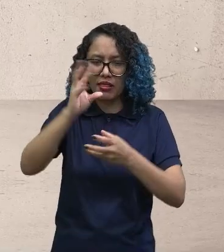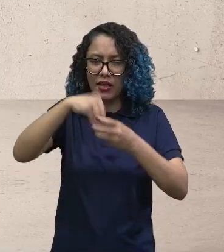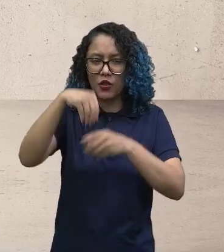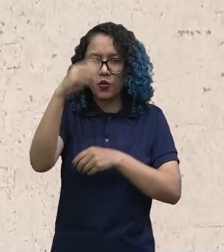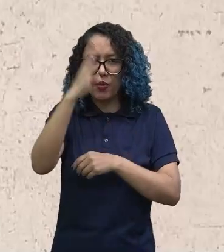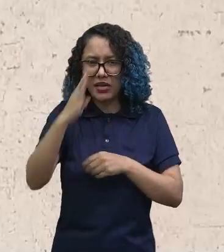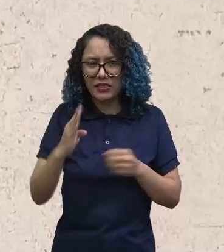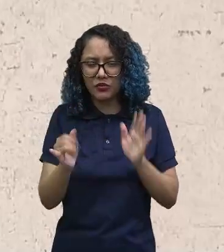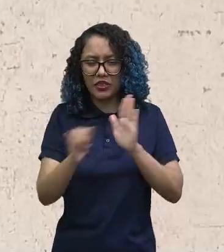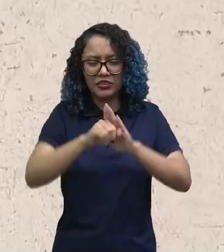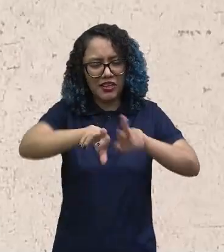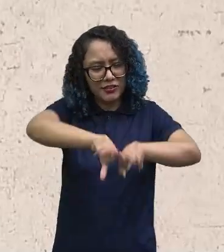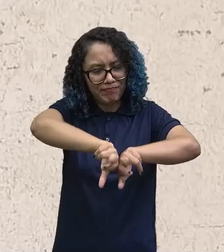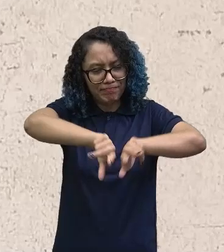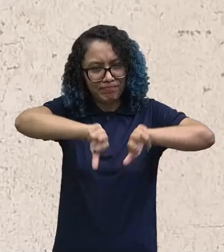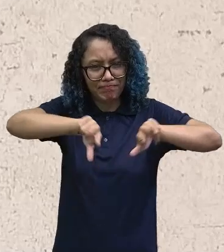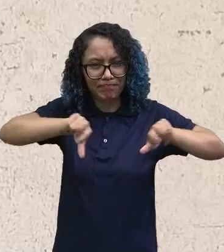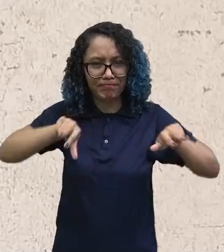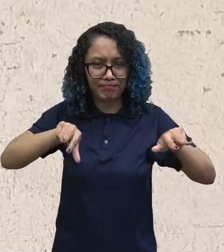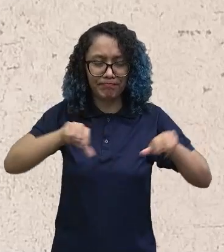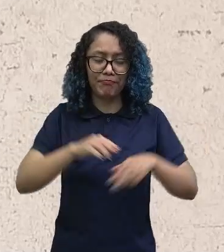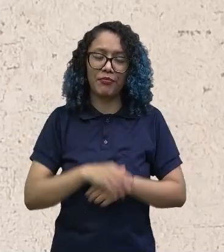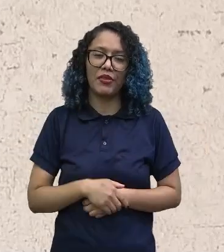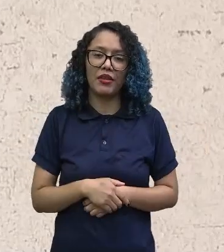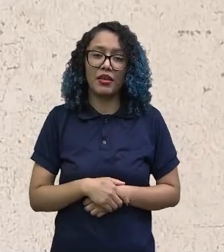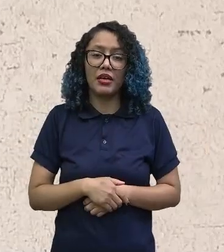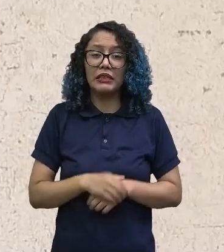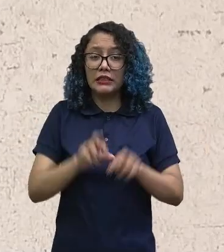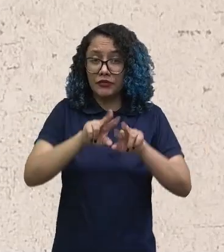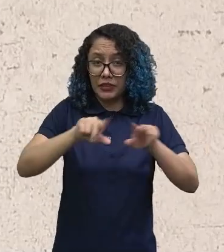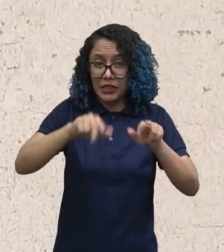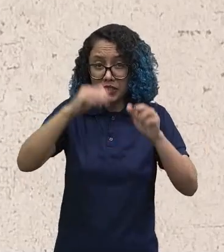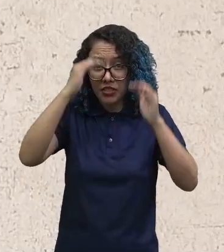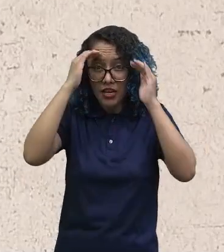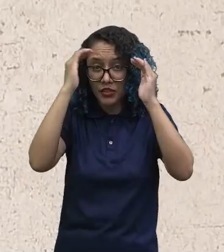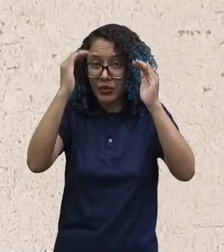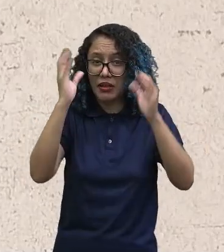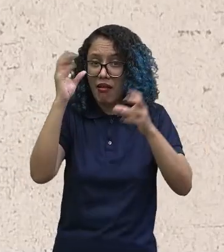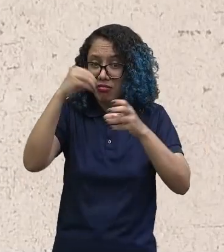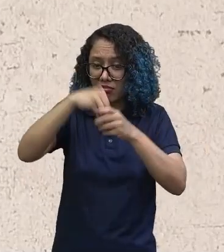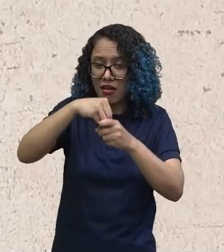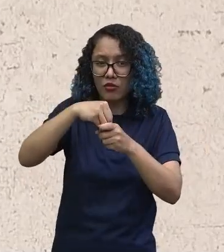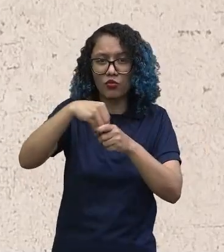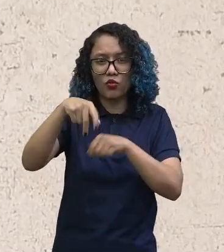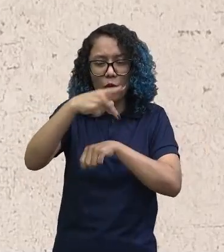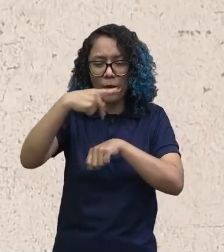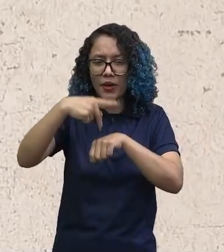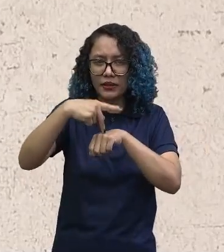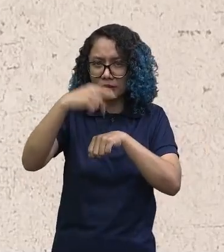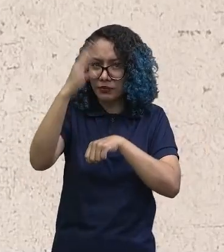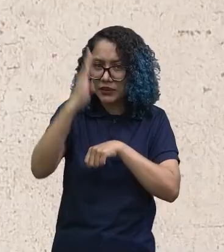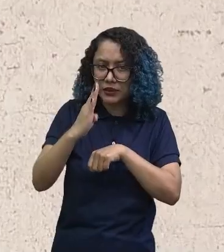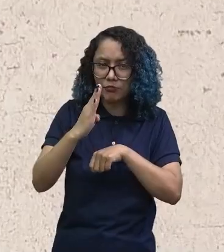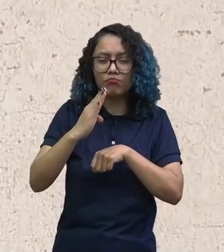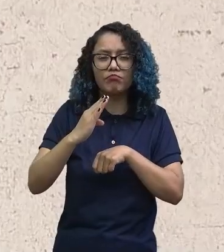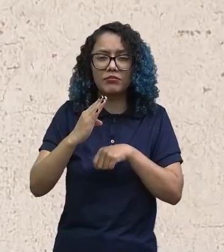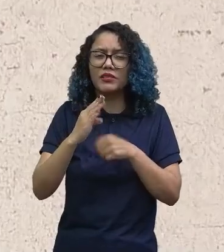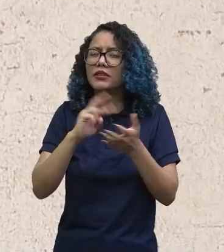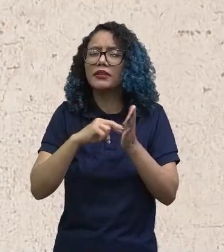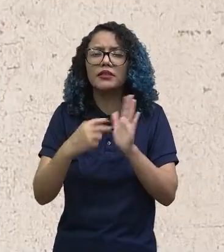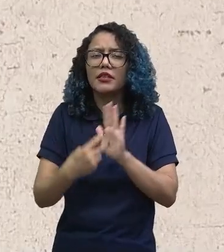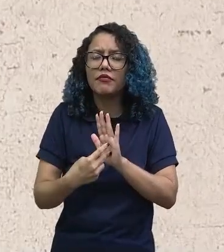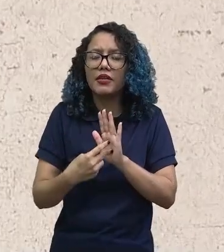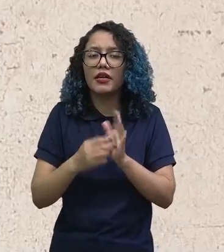identidades. Respeitar essa diversidade em nosso próprio território implica em reconhecer